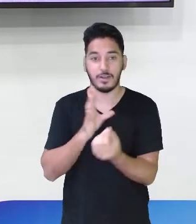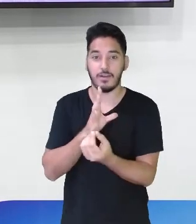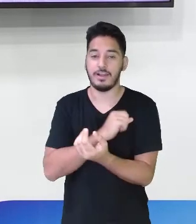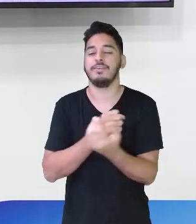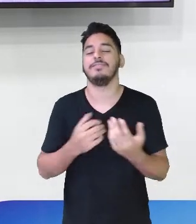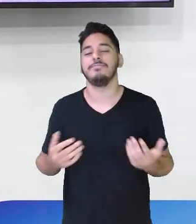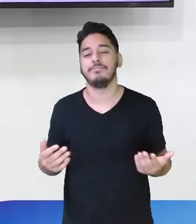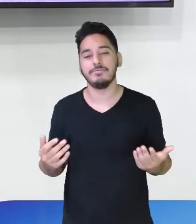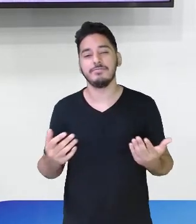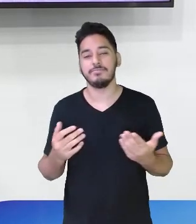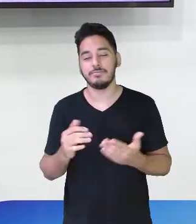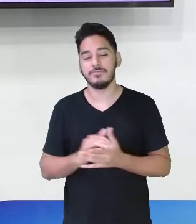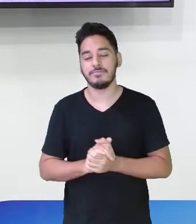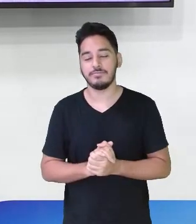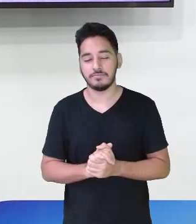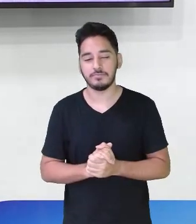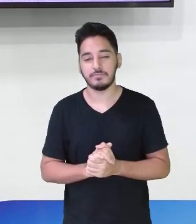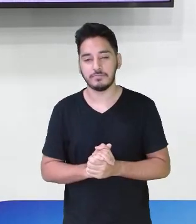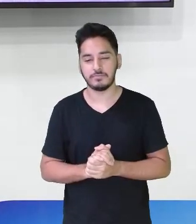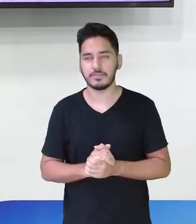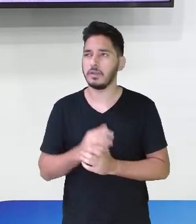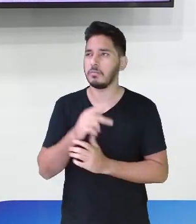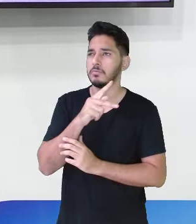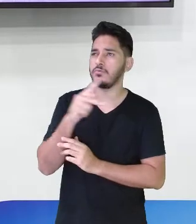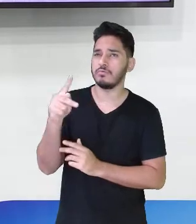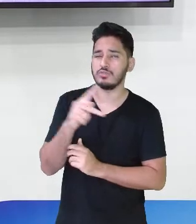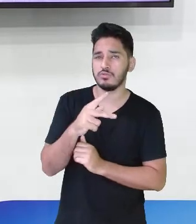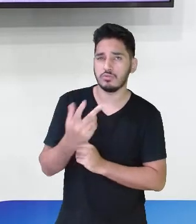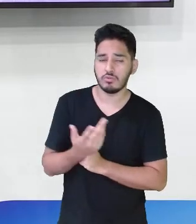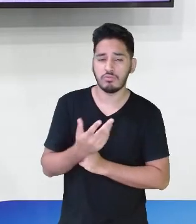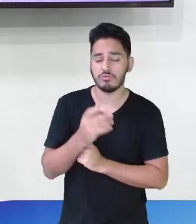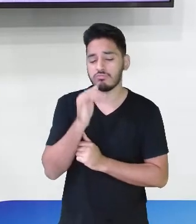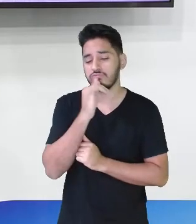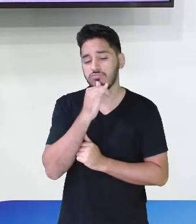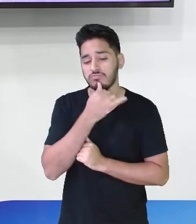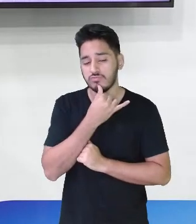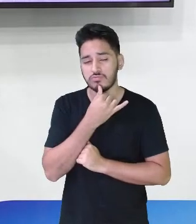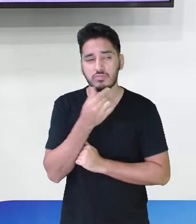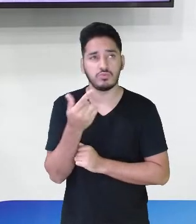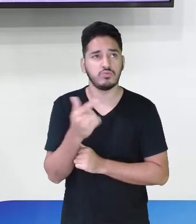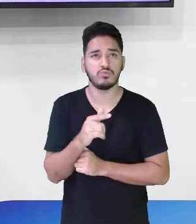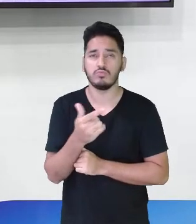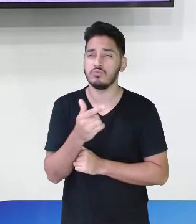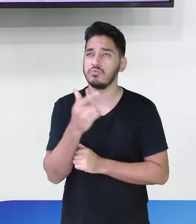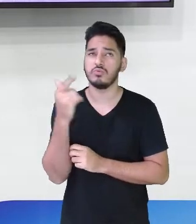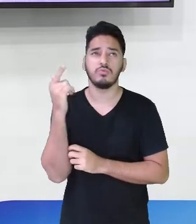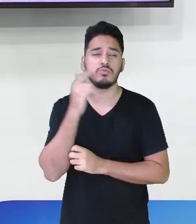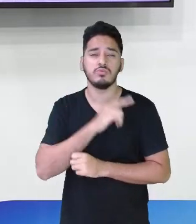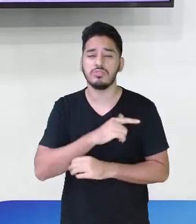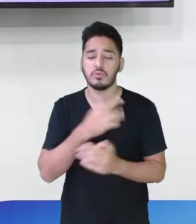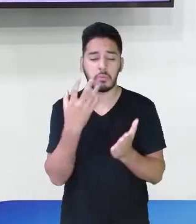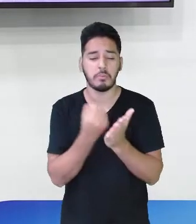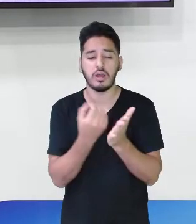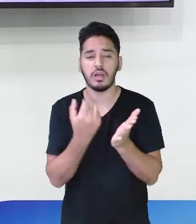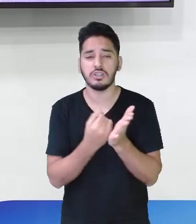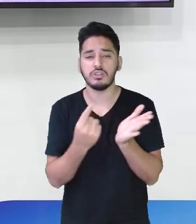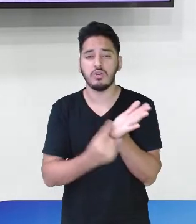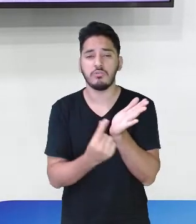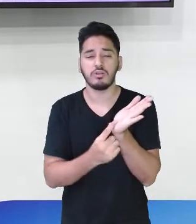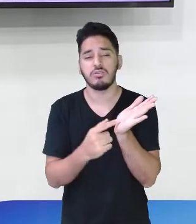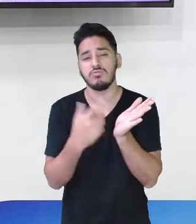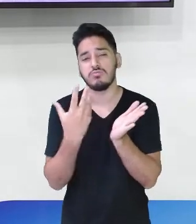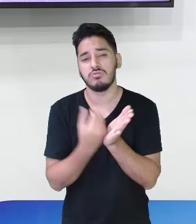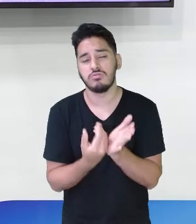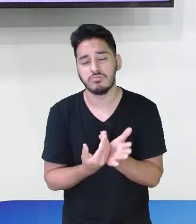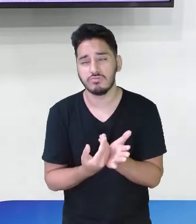adoro descobrir. Professora, infelizmente eu não consegui baixar o